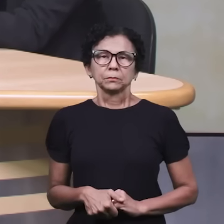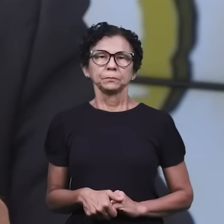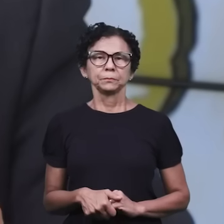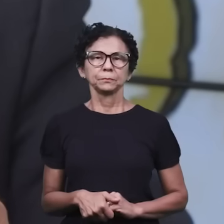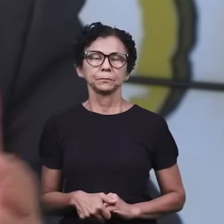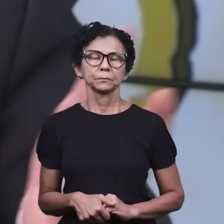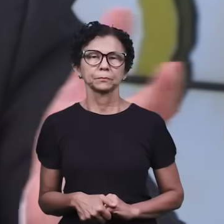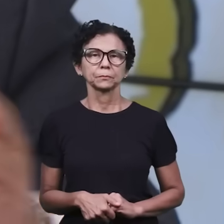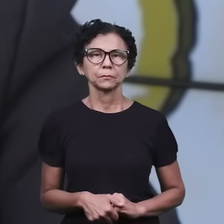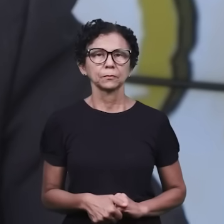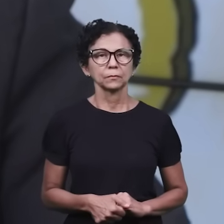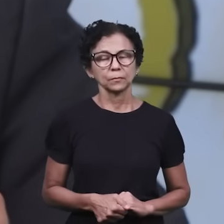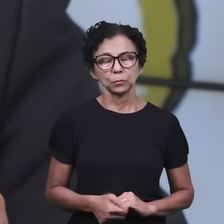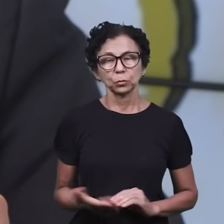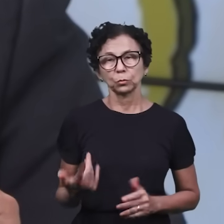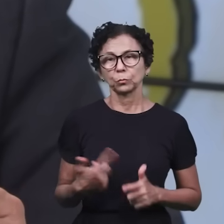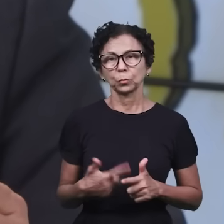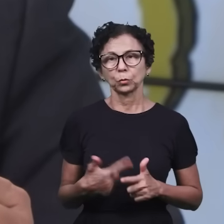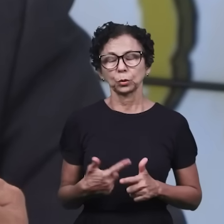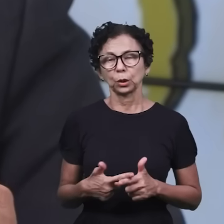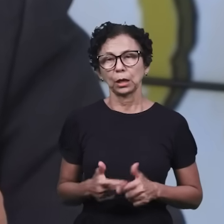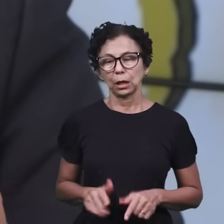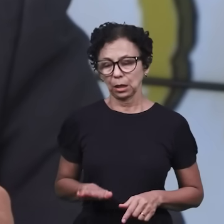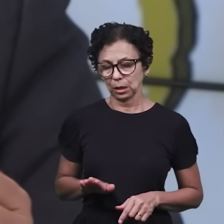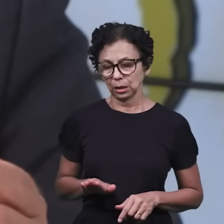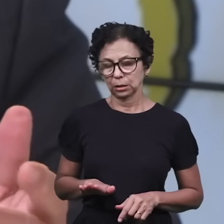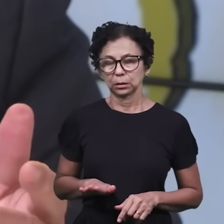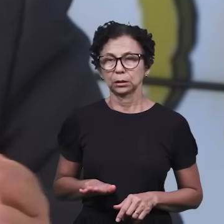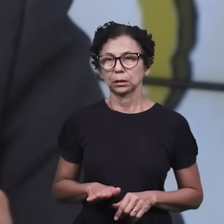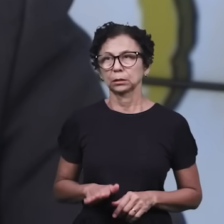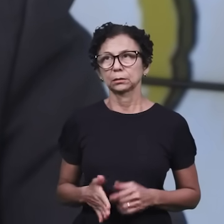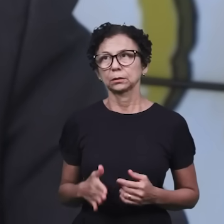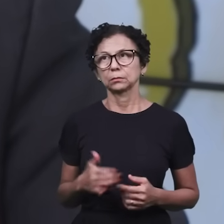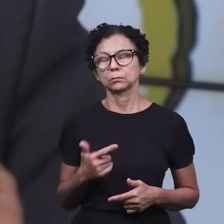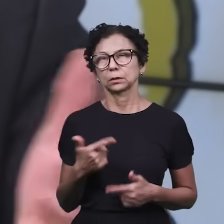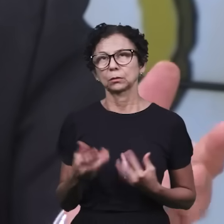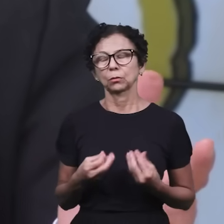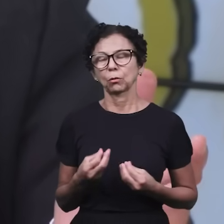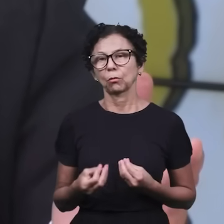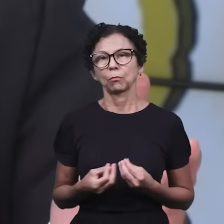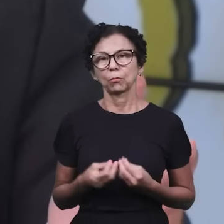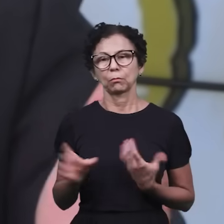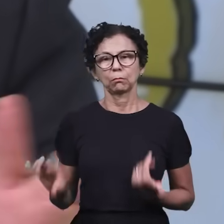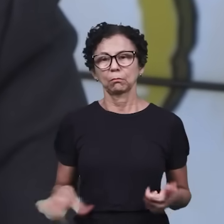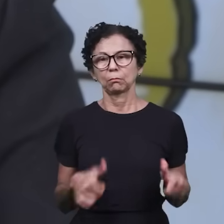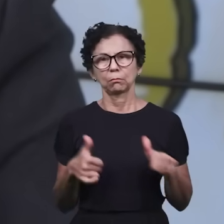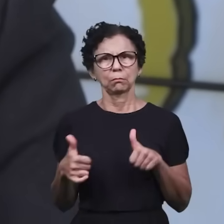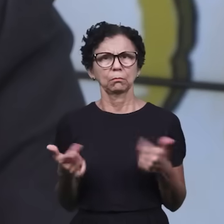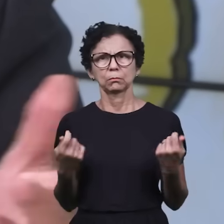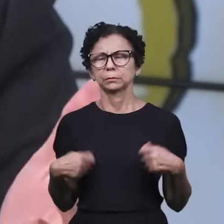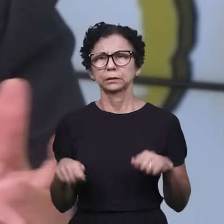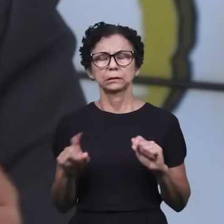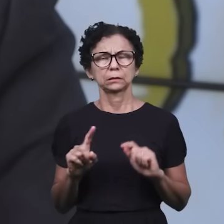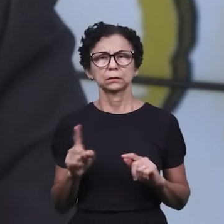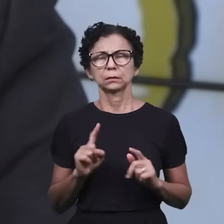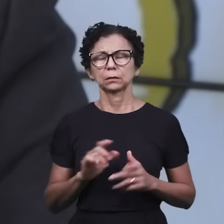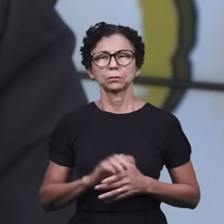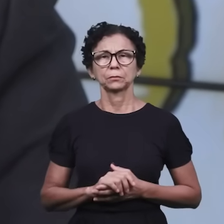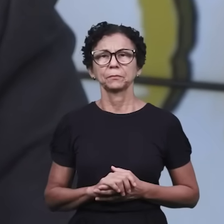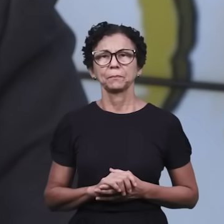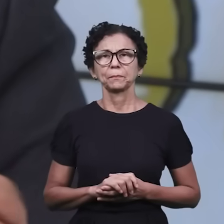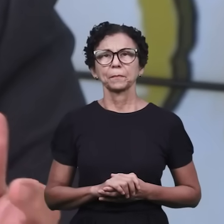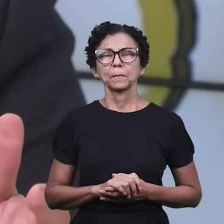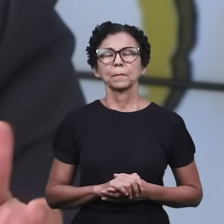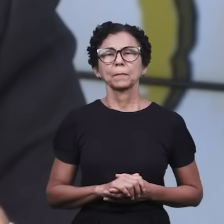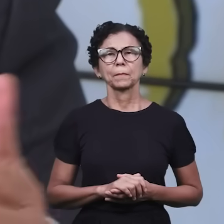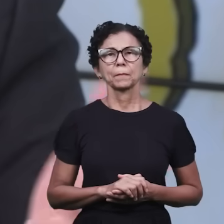perguntar, quem te mandou ser batizado? Né? Para saber, não, mamãe que quer que eu seja batizado. Não é. Porque